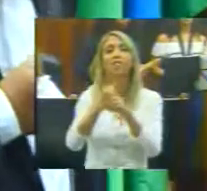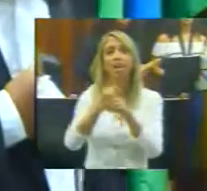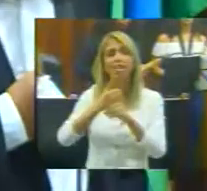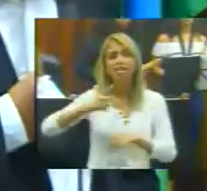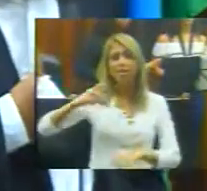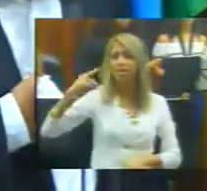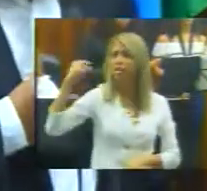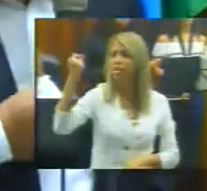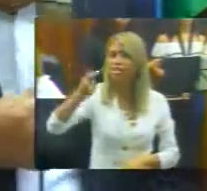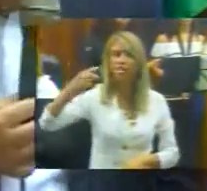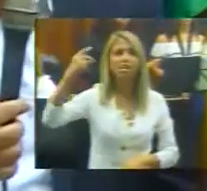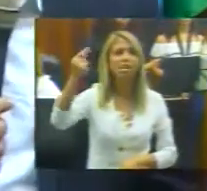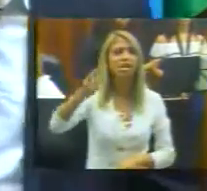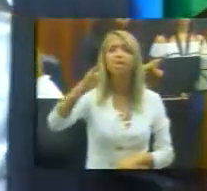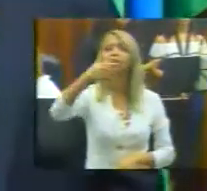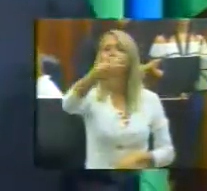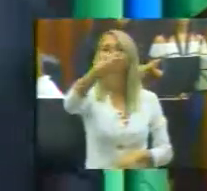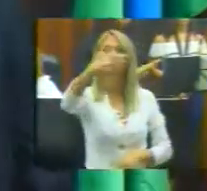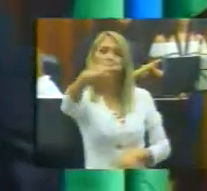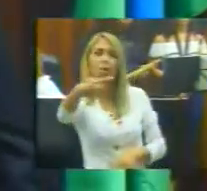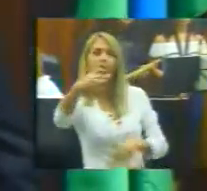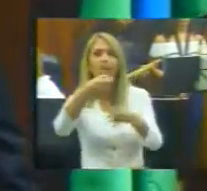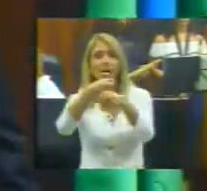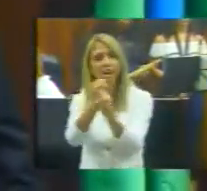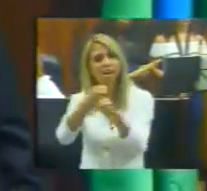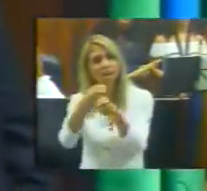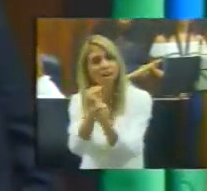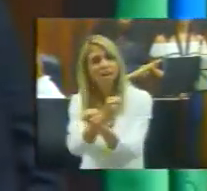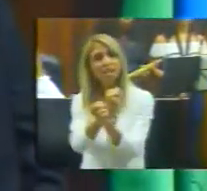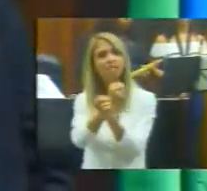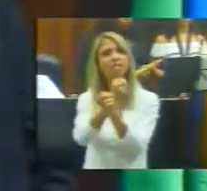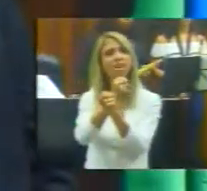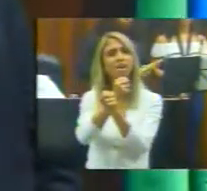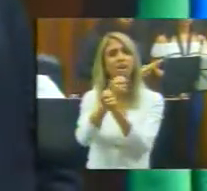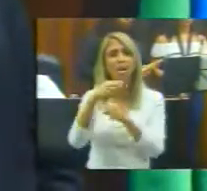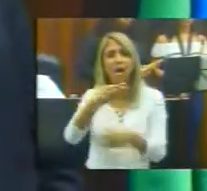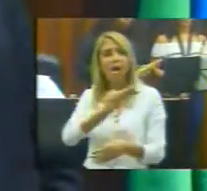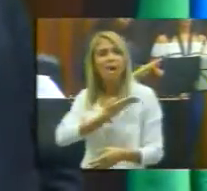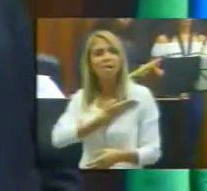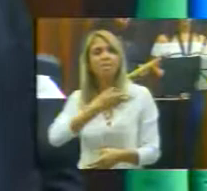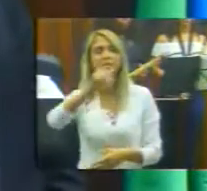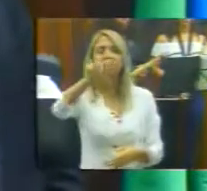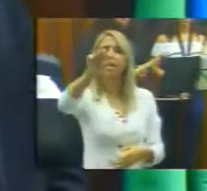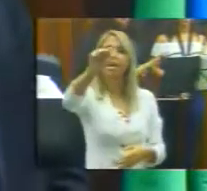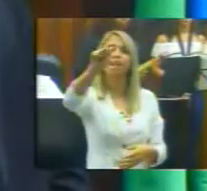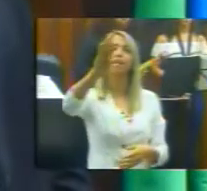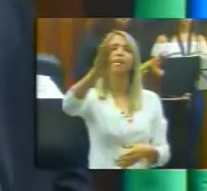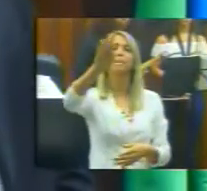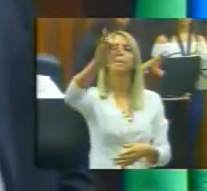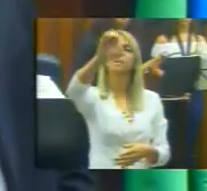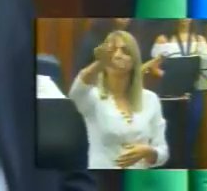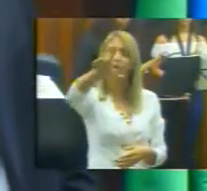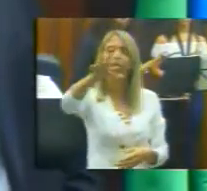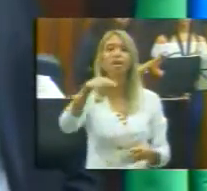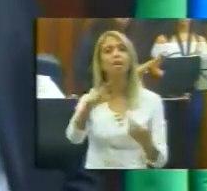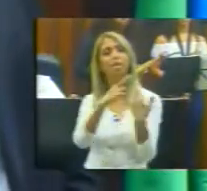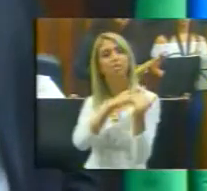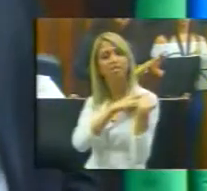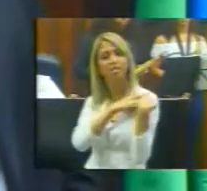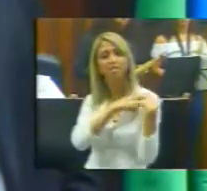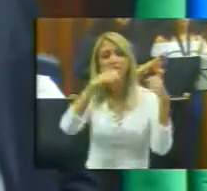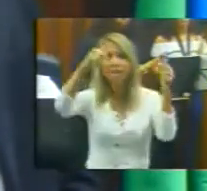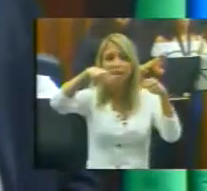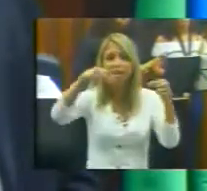depois, né? O Gabriel Almeida, que vem aqui representando a escola Nilo